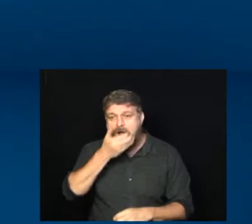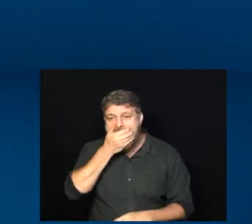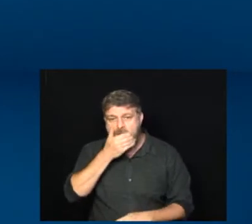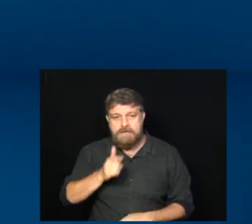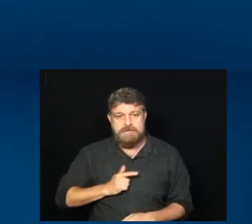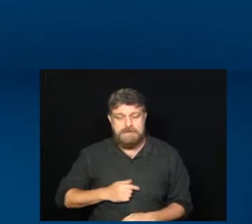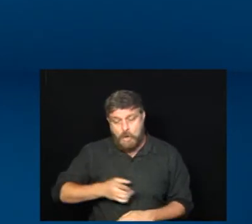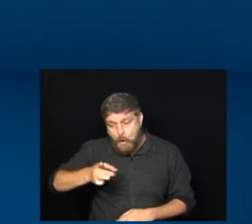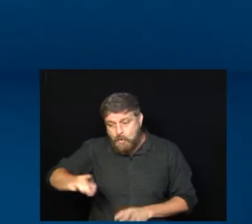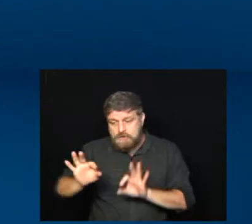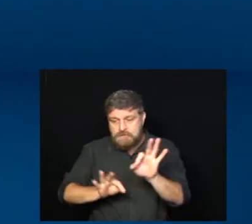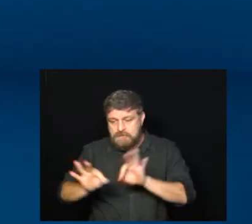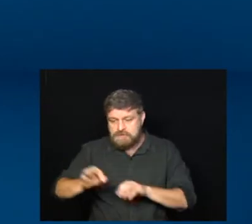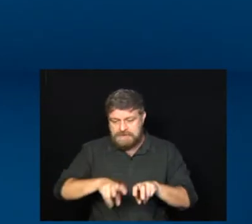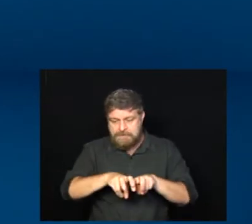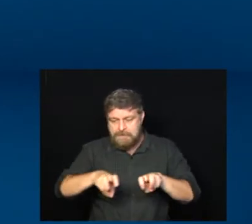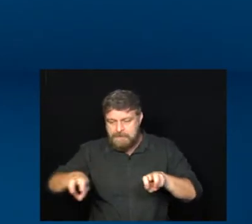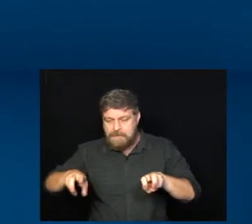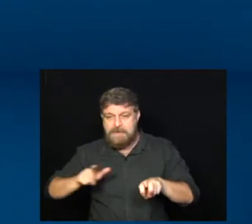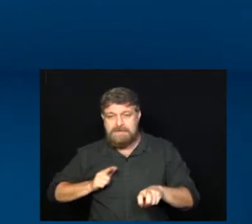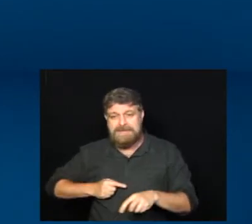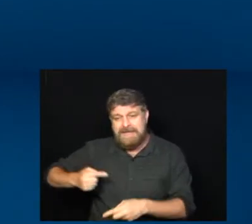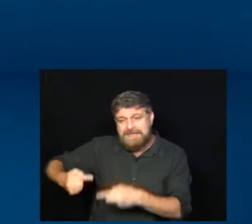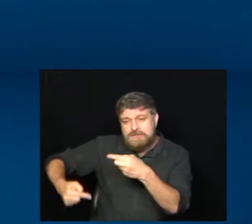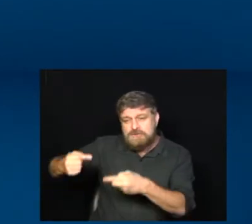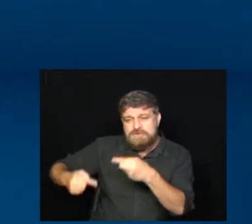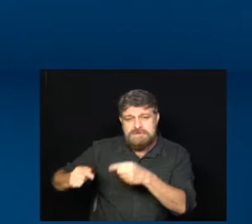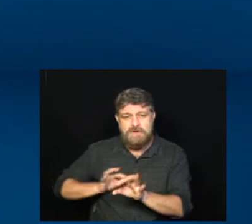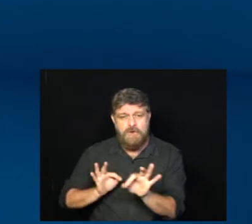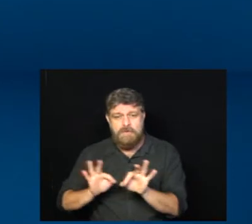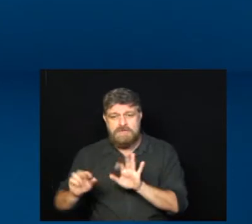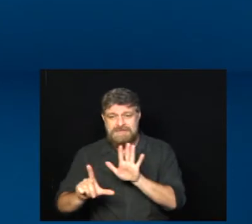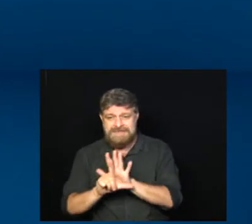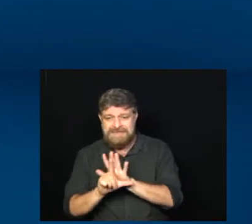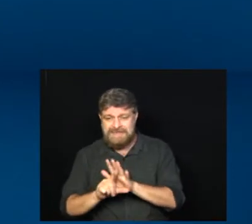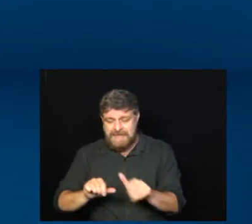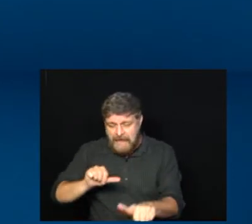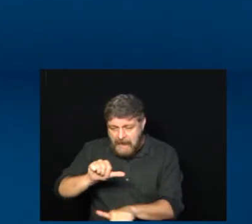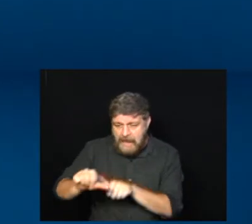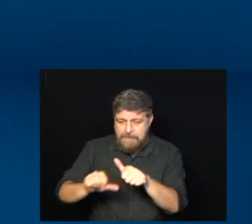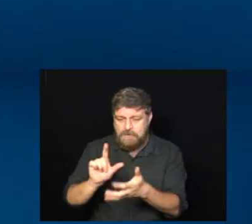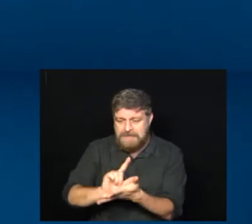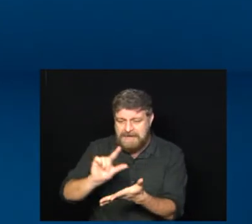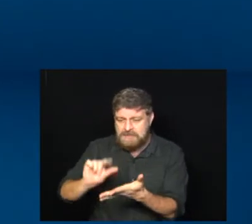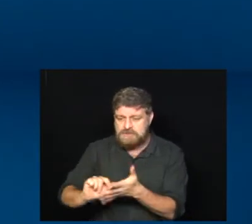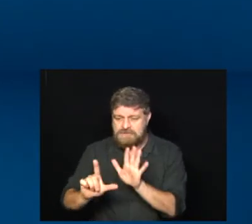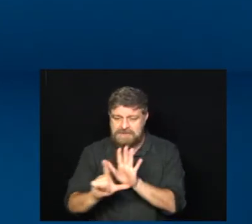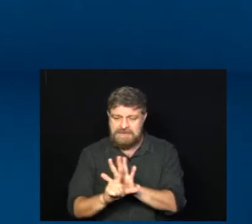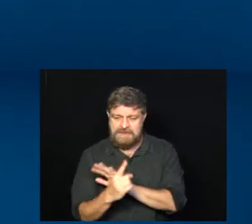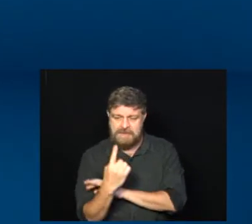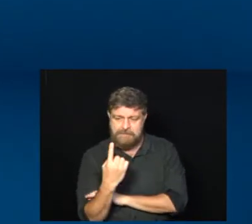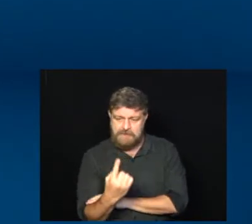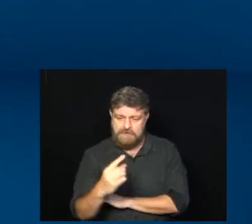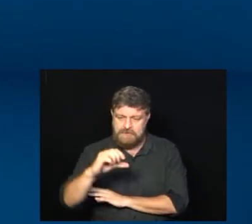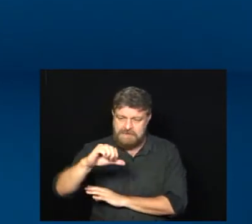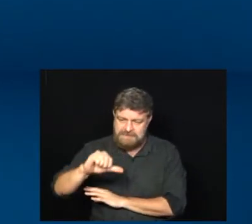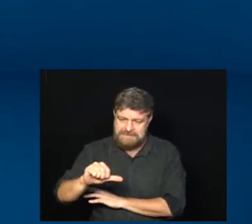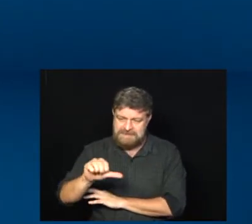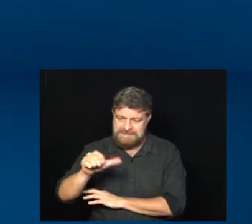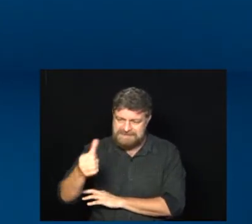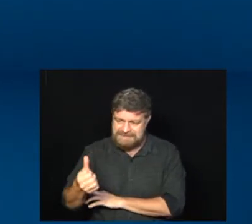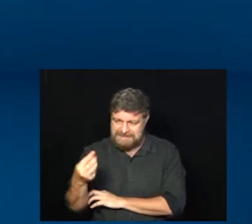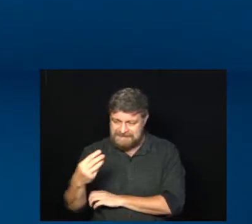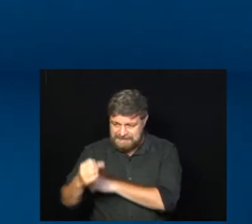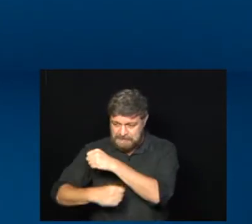da mesa da Câmara. Trata-se da primeira discussão do projeto de lei que altera artigos da Lei de 1963,